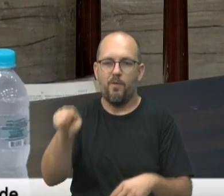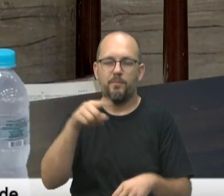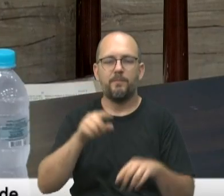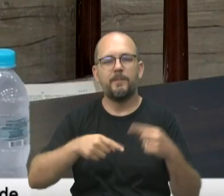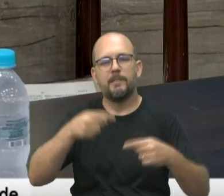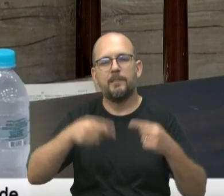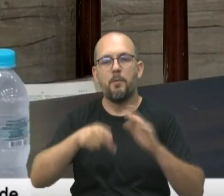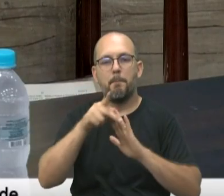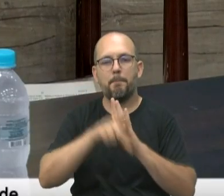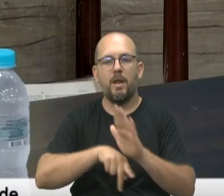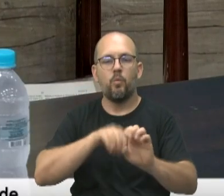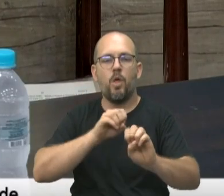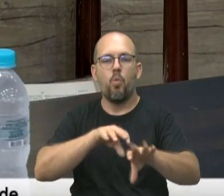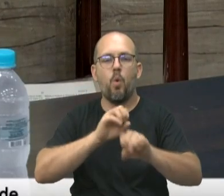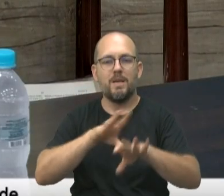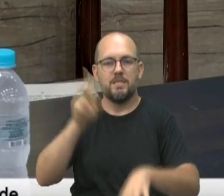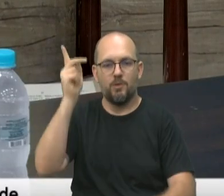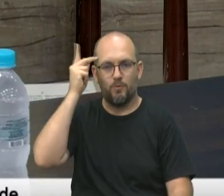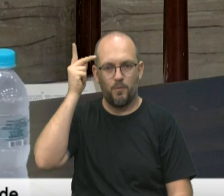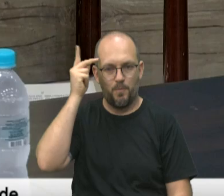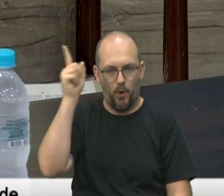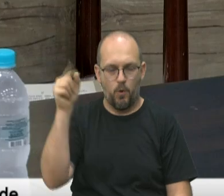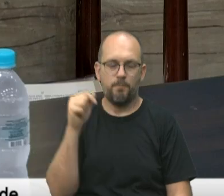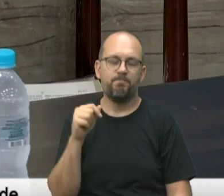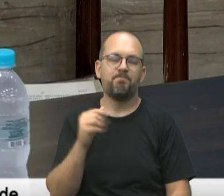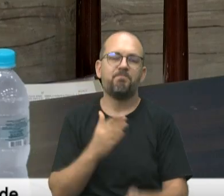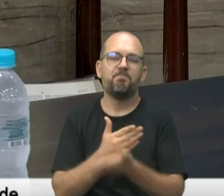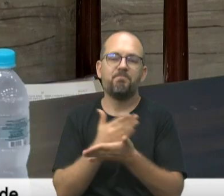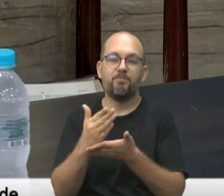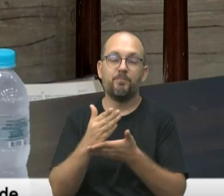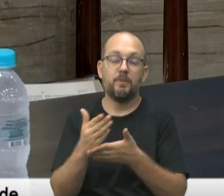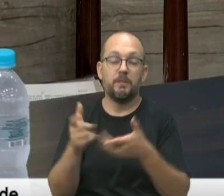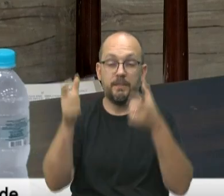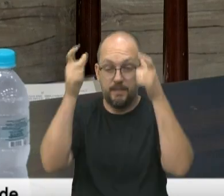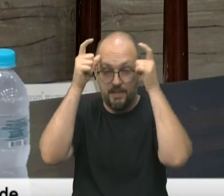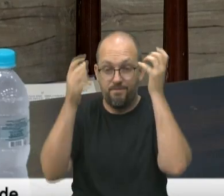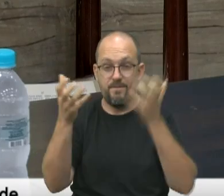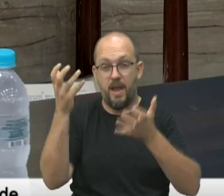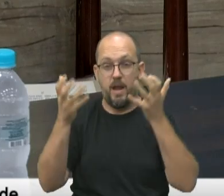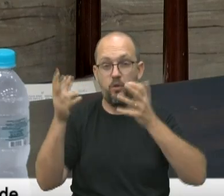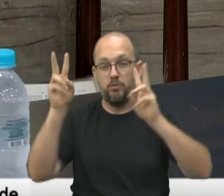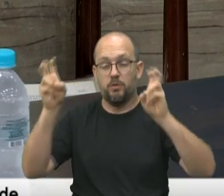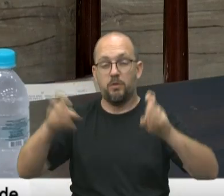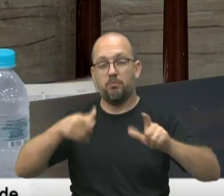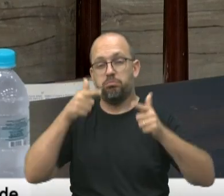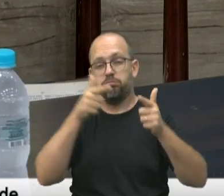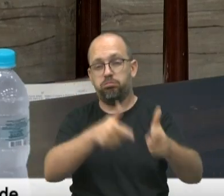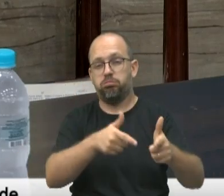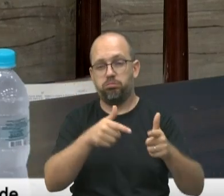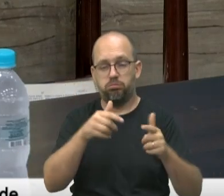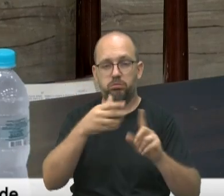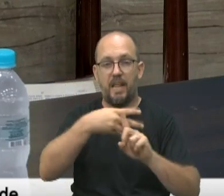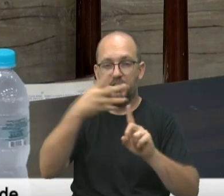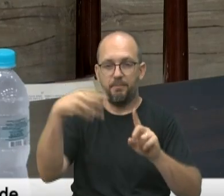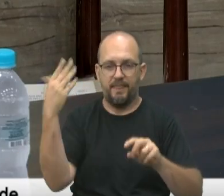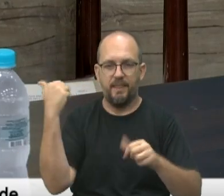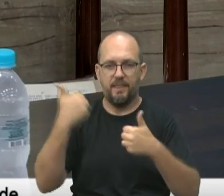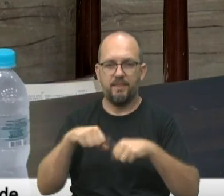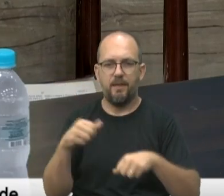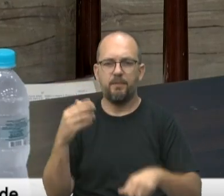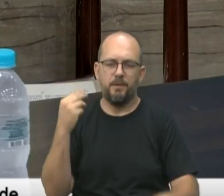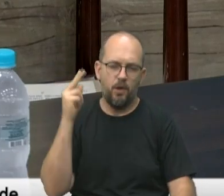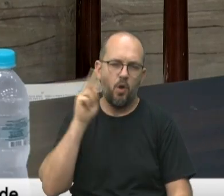Municipal de Educação de São Paulo. E foi quando começou esse inferno aí de perseguição à população LGBT. E daí eu lembro que